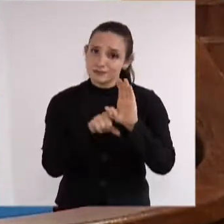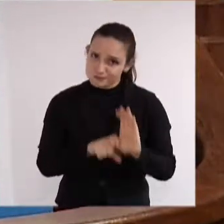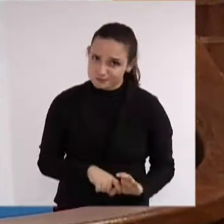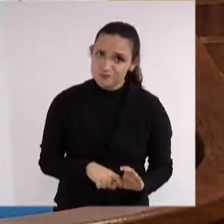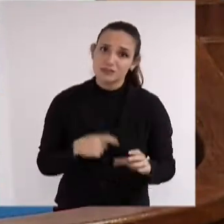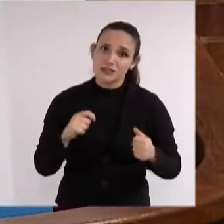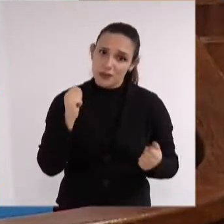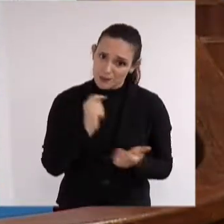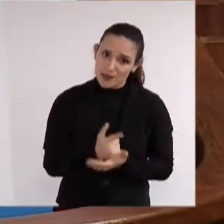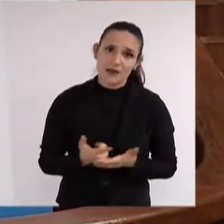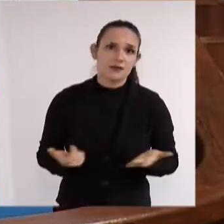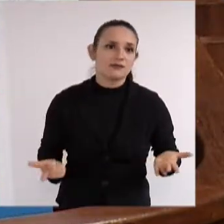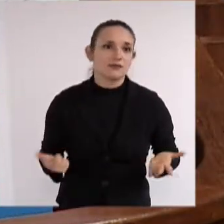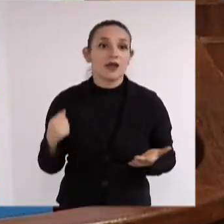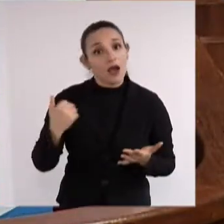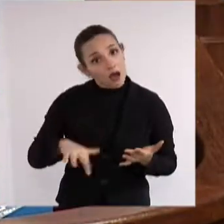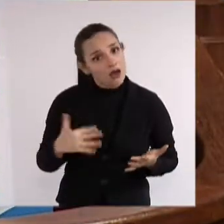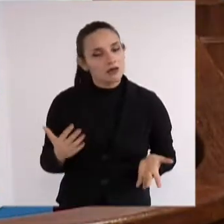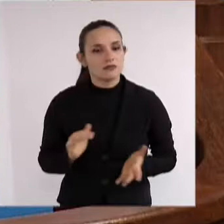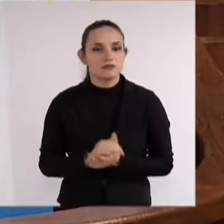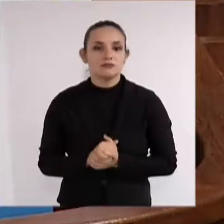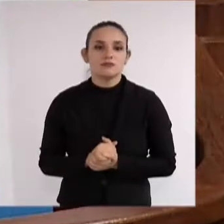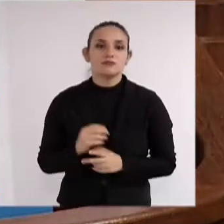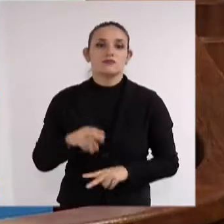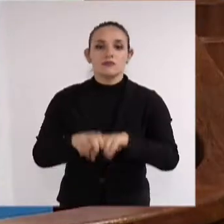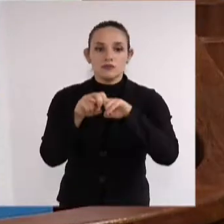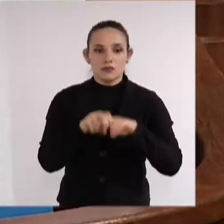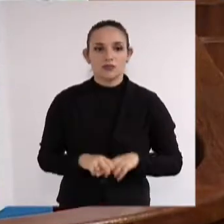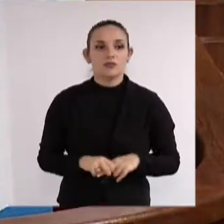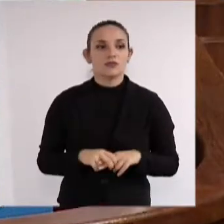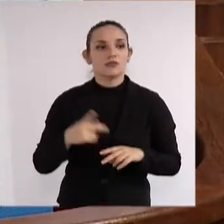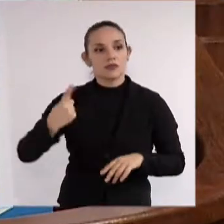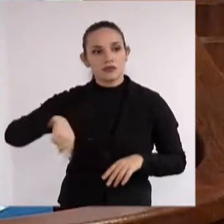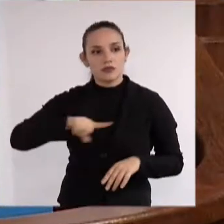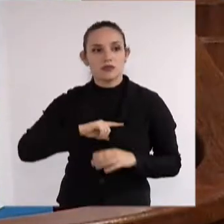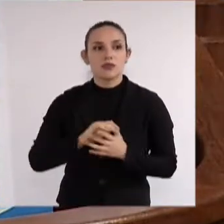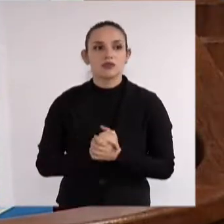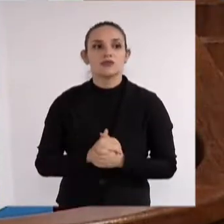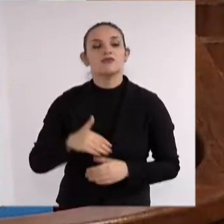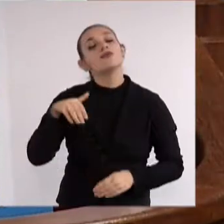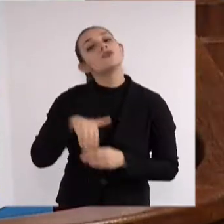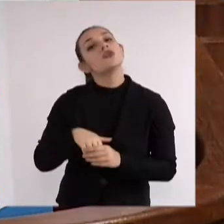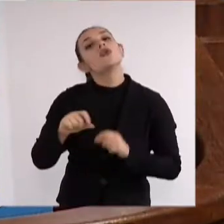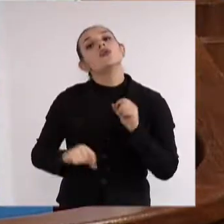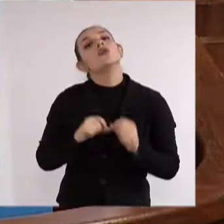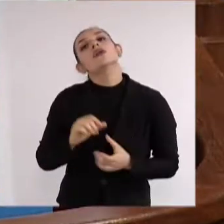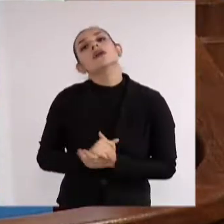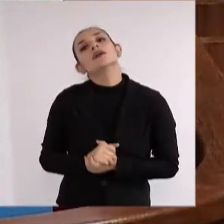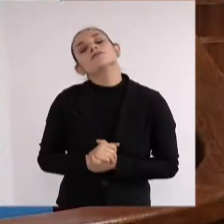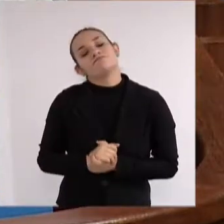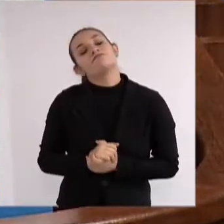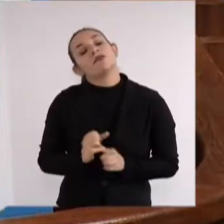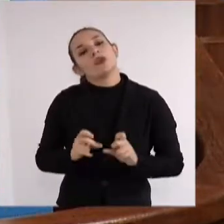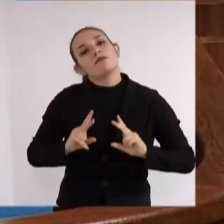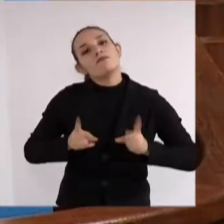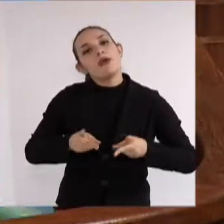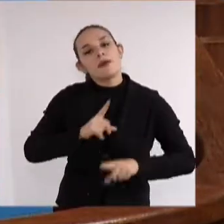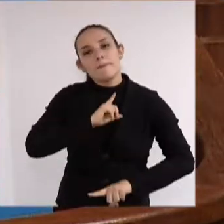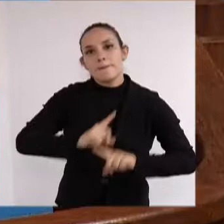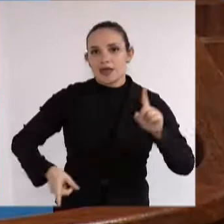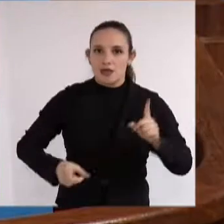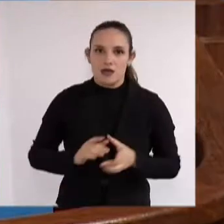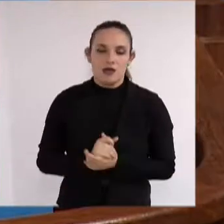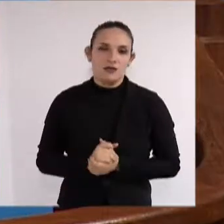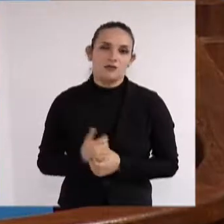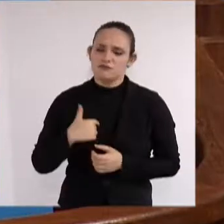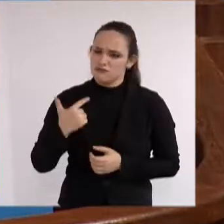orçamento, e é por essa razão que nós aqui votamos pela a permanência do veto. Então,